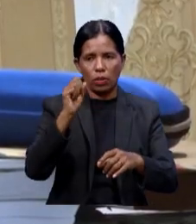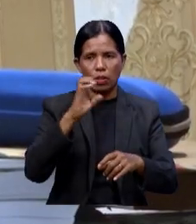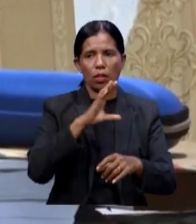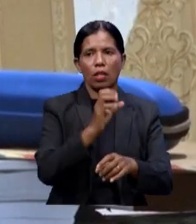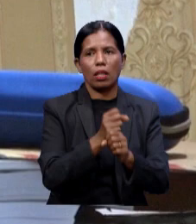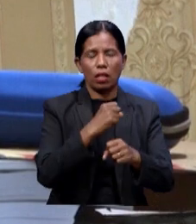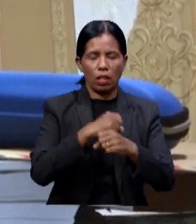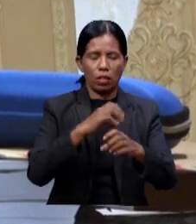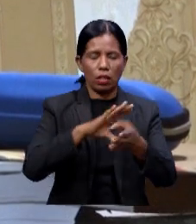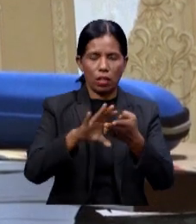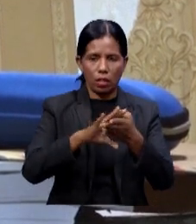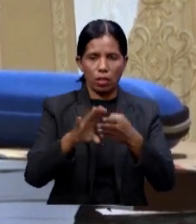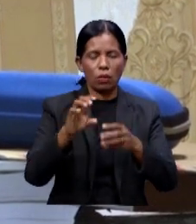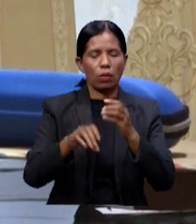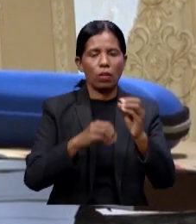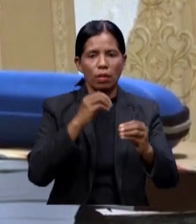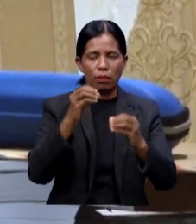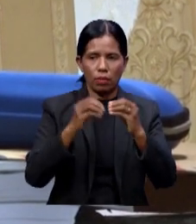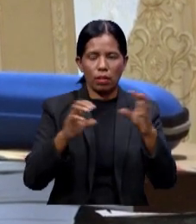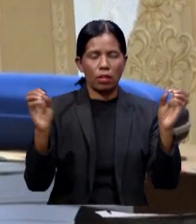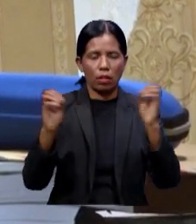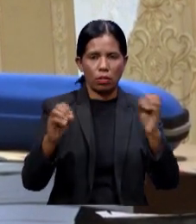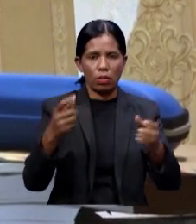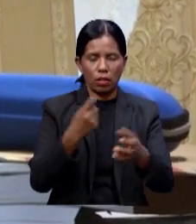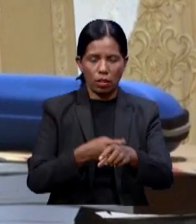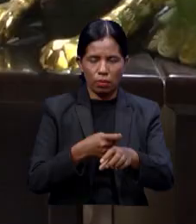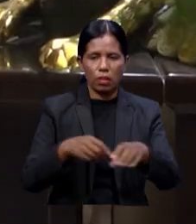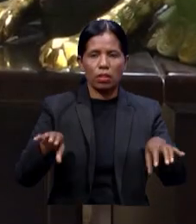nebe halou carta quando a minha lamentação, ou a situação